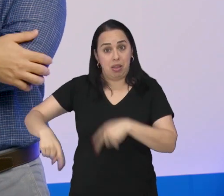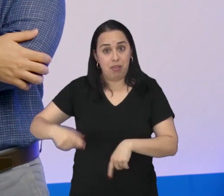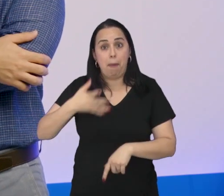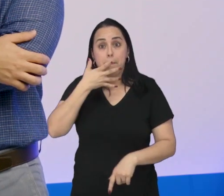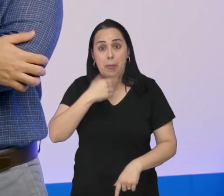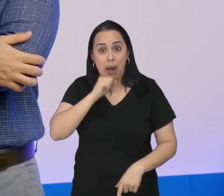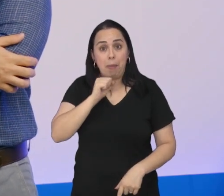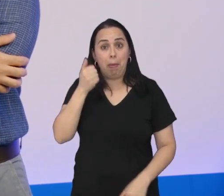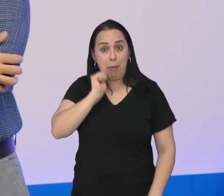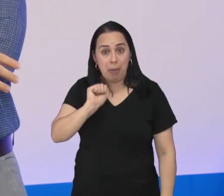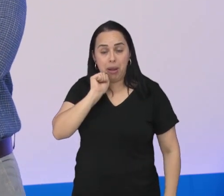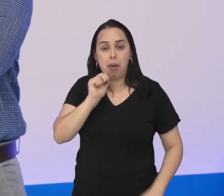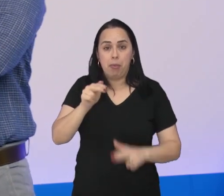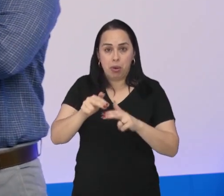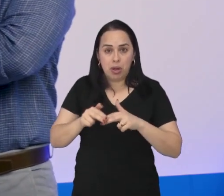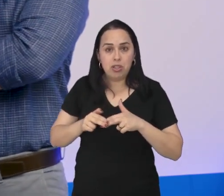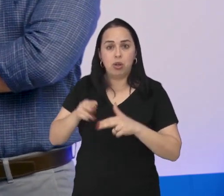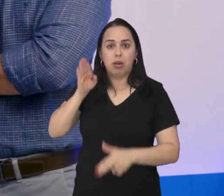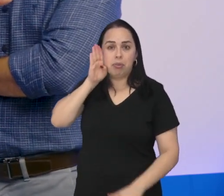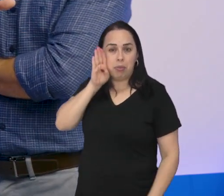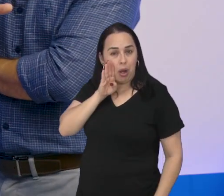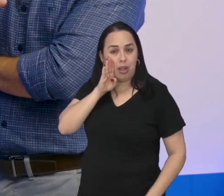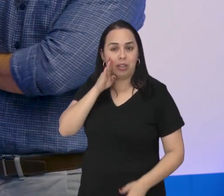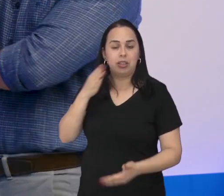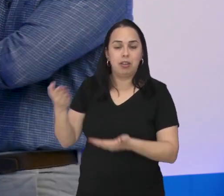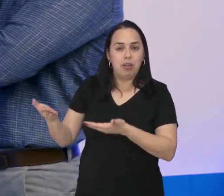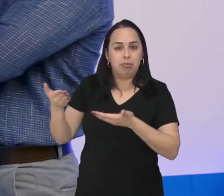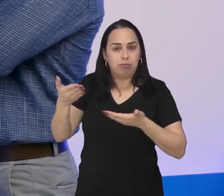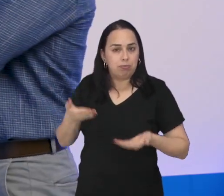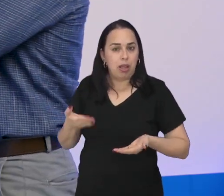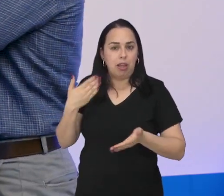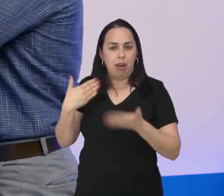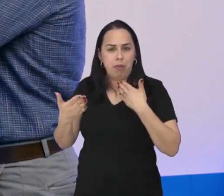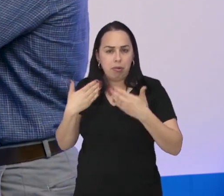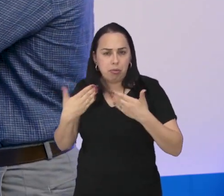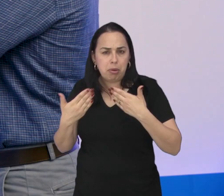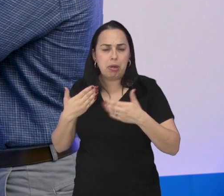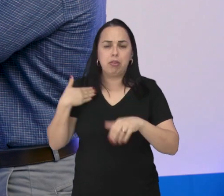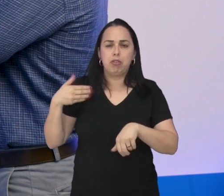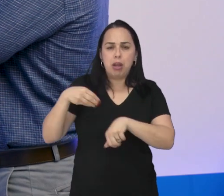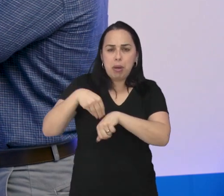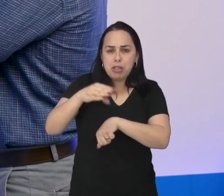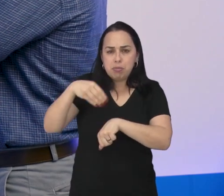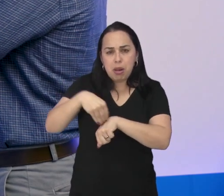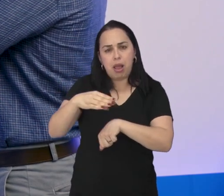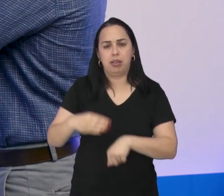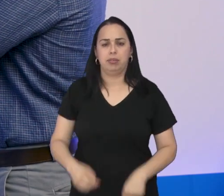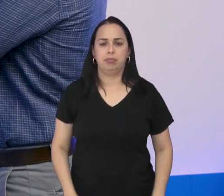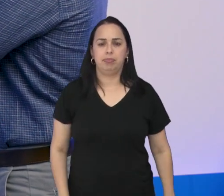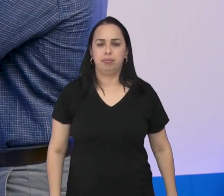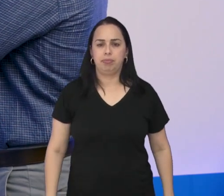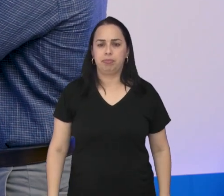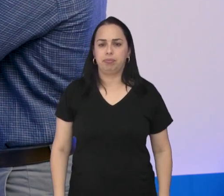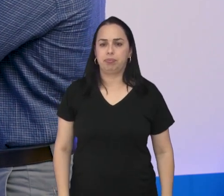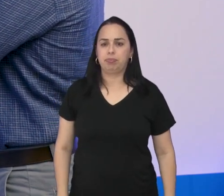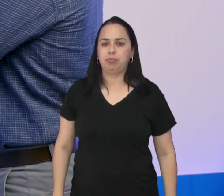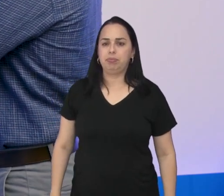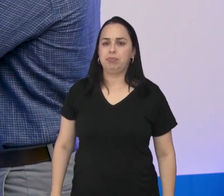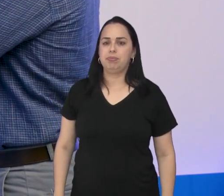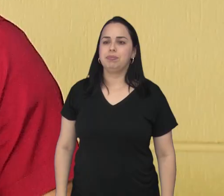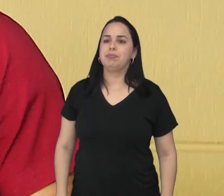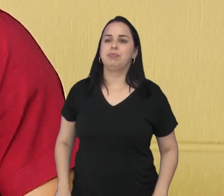pais e por isso eu chamo agora o repórter Paulo Ricardo, que está com uma psicóloga e traz algumas dicas para a gente, não é isso? Paulo, explica para a gente.